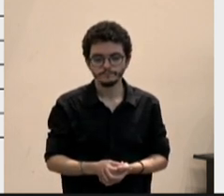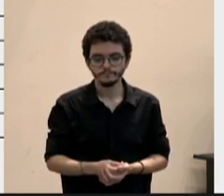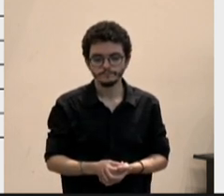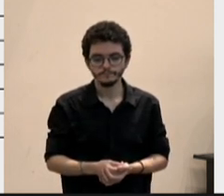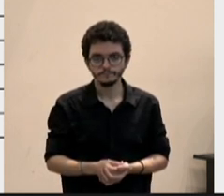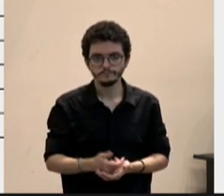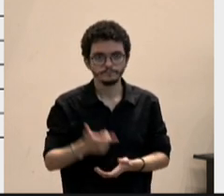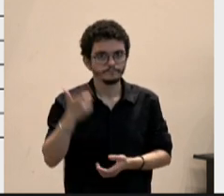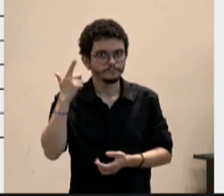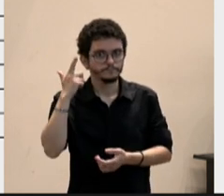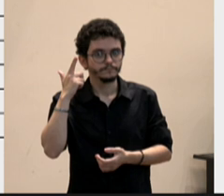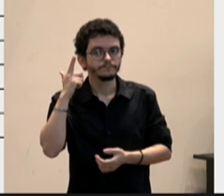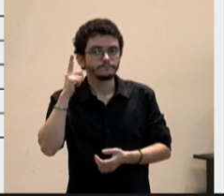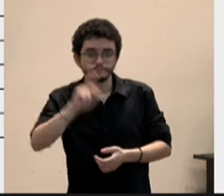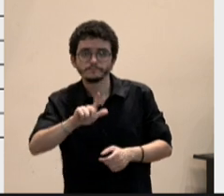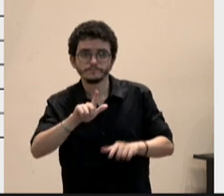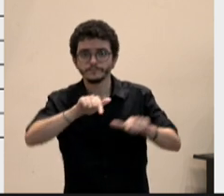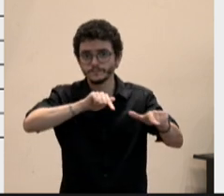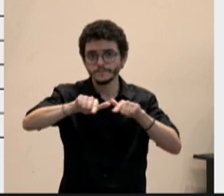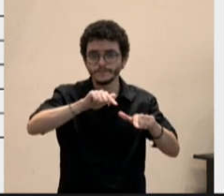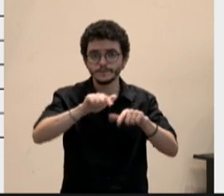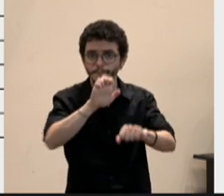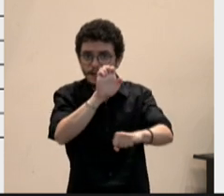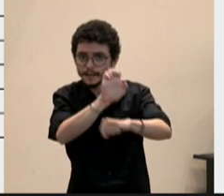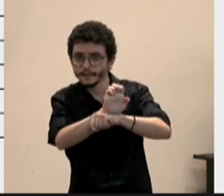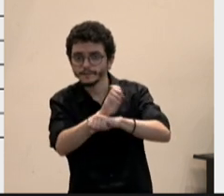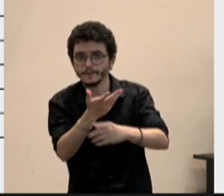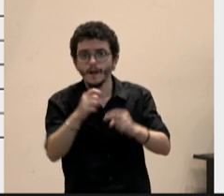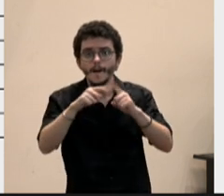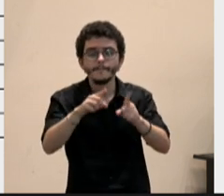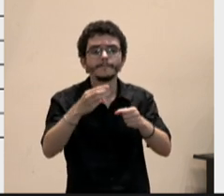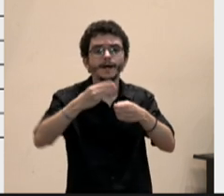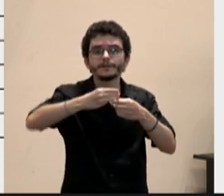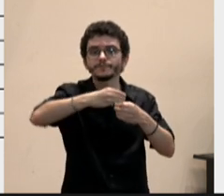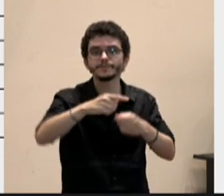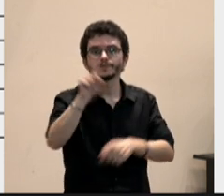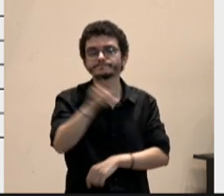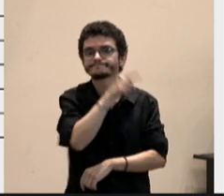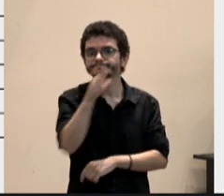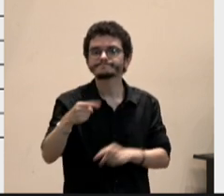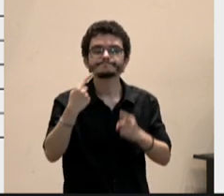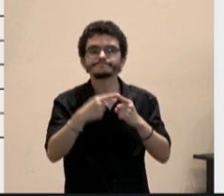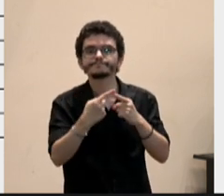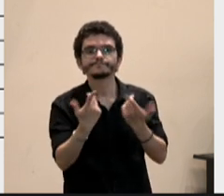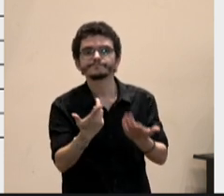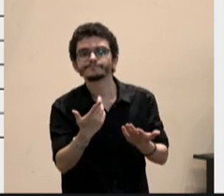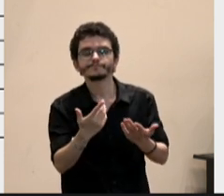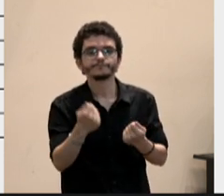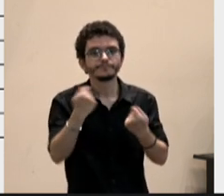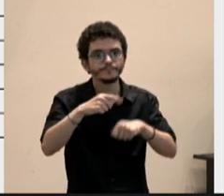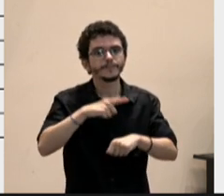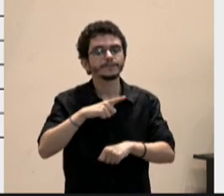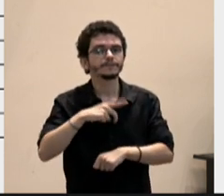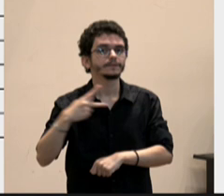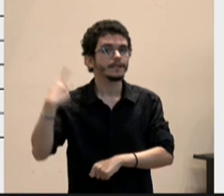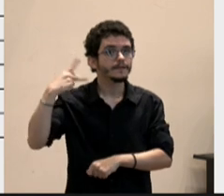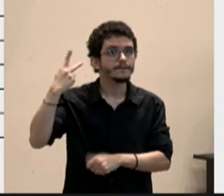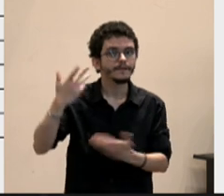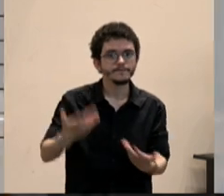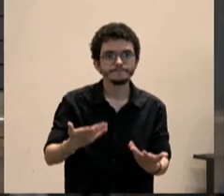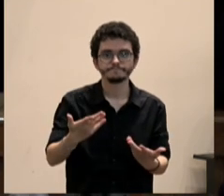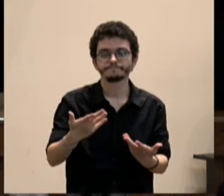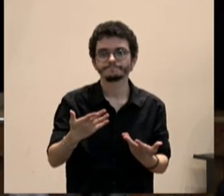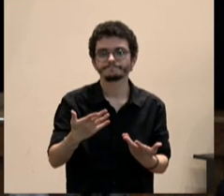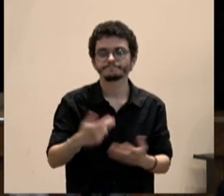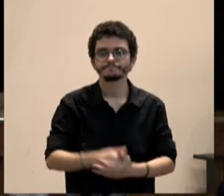na rede estadual. Nas redes municipais, eu sou impedida, porque ali vocês têm que contar com os vereadores e